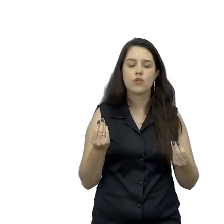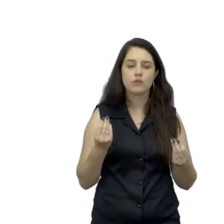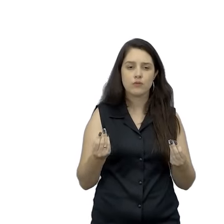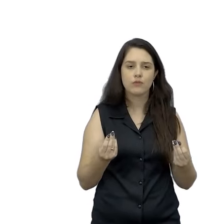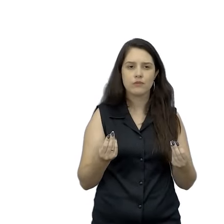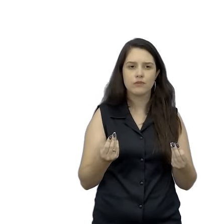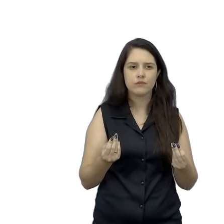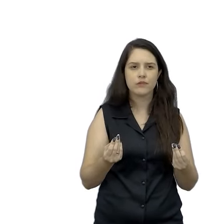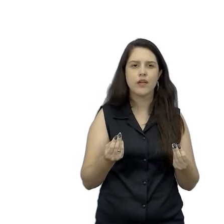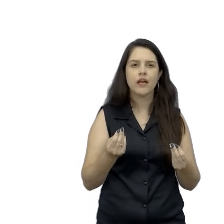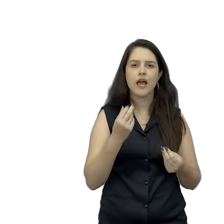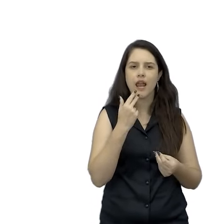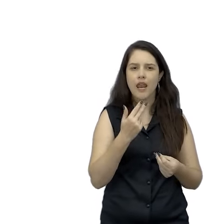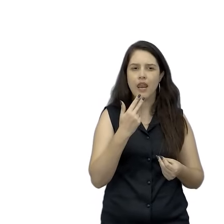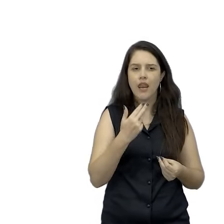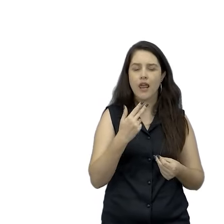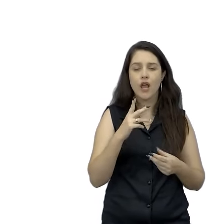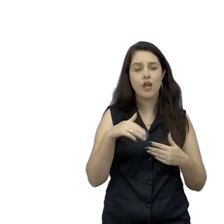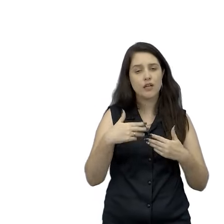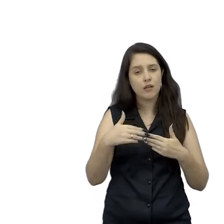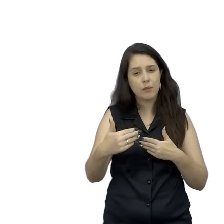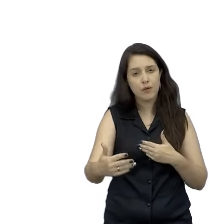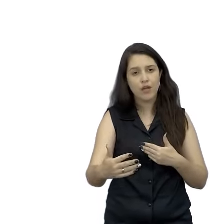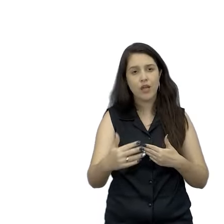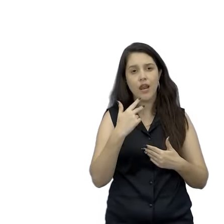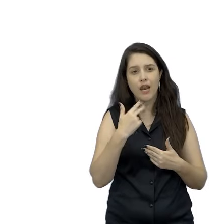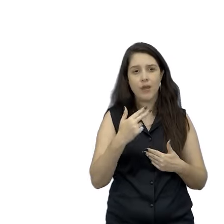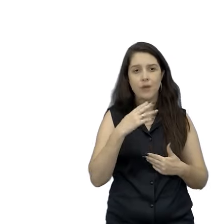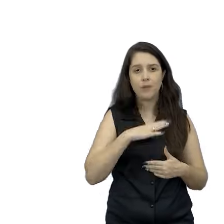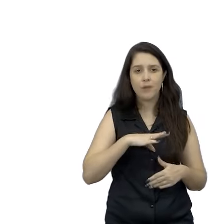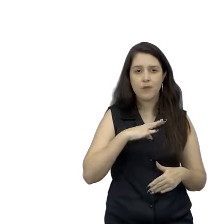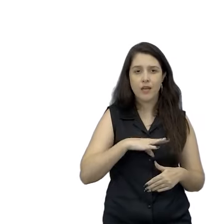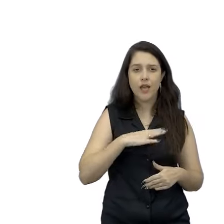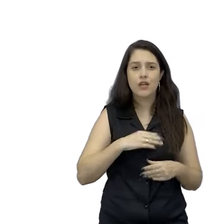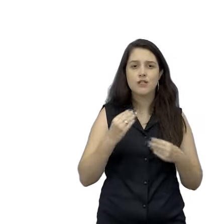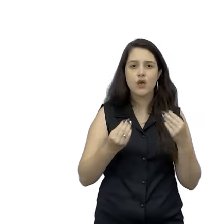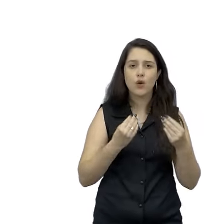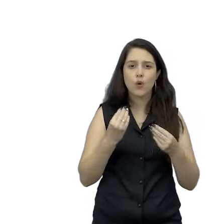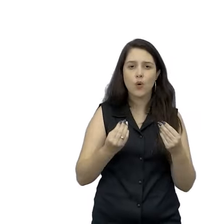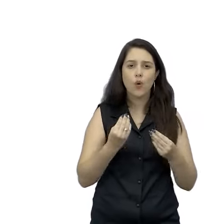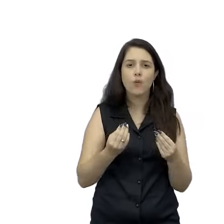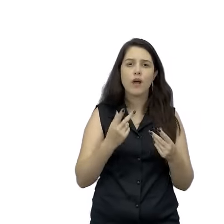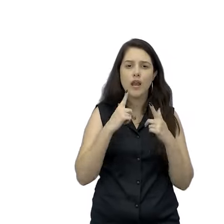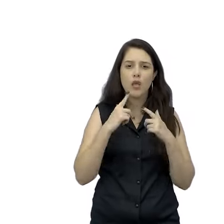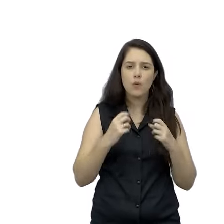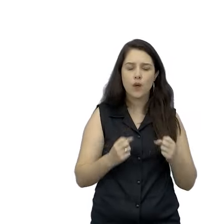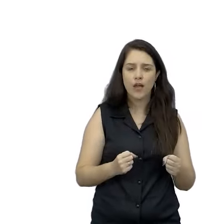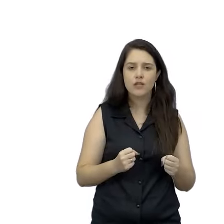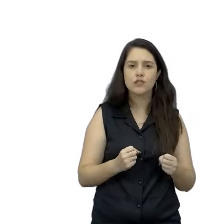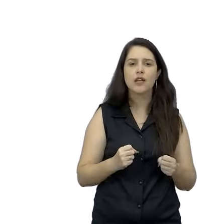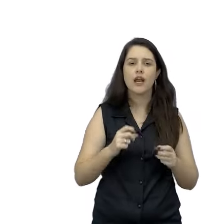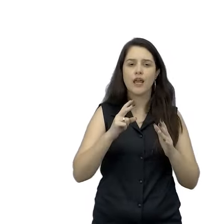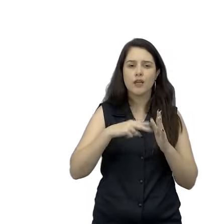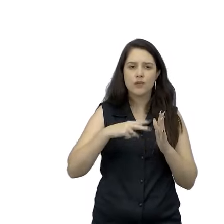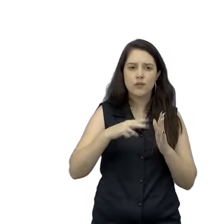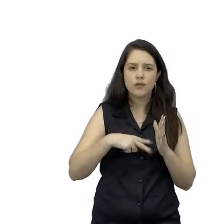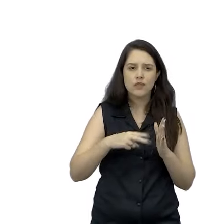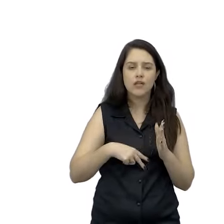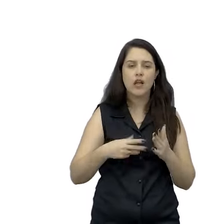aluno que ler é bom, enquanto isso eu não leio. Né? Então, é interessante que você faça aquela dinâmica de roda de leitura,